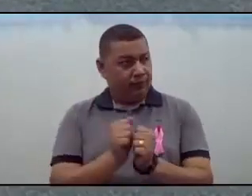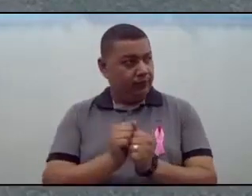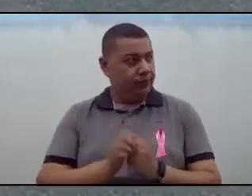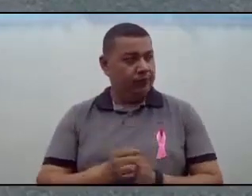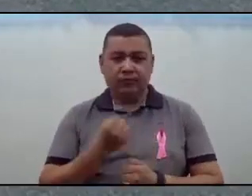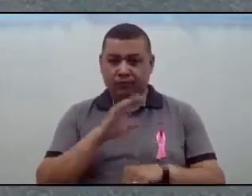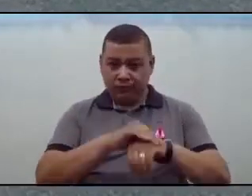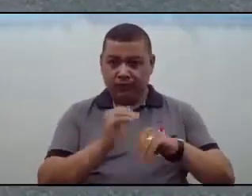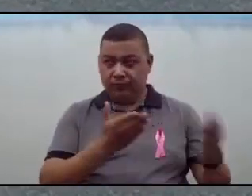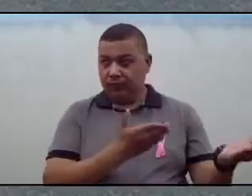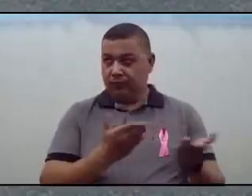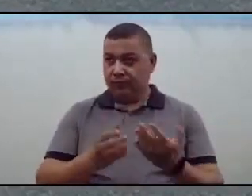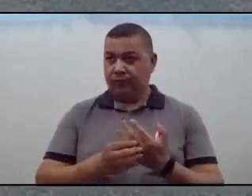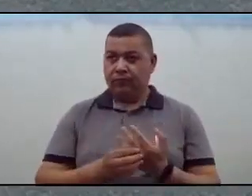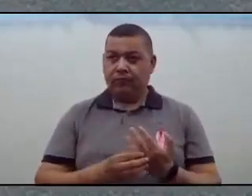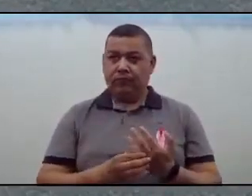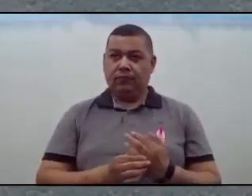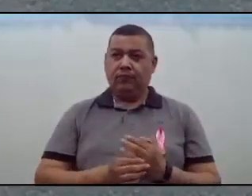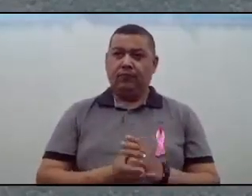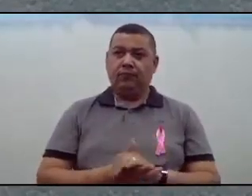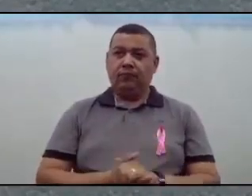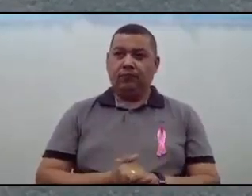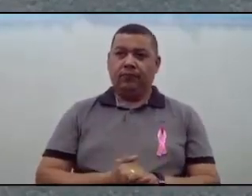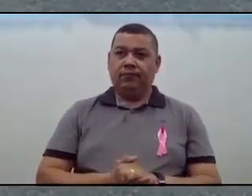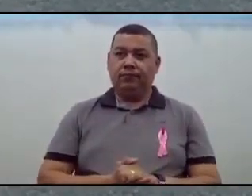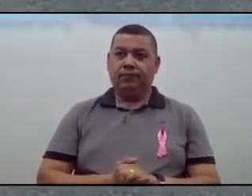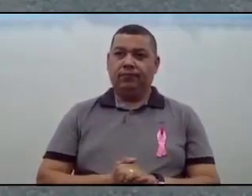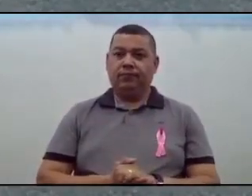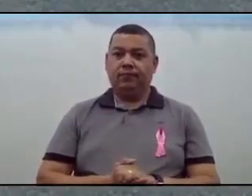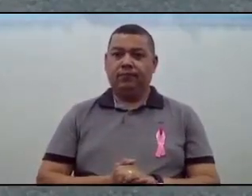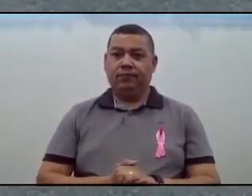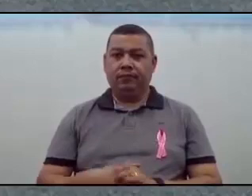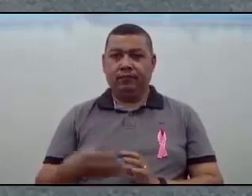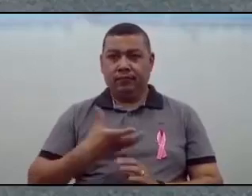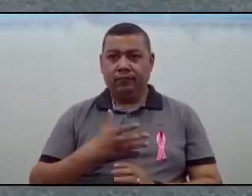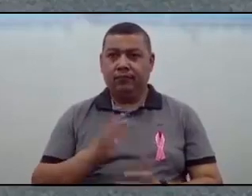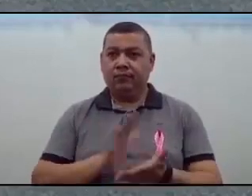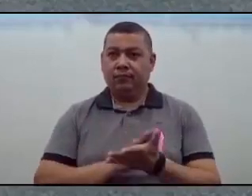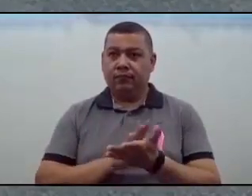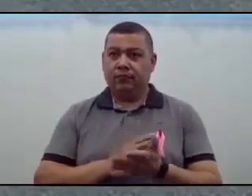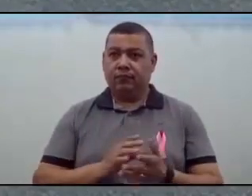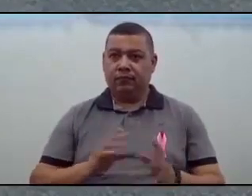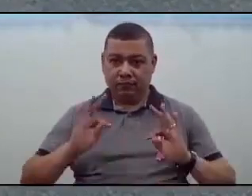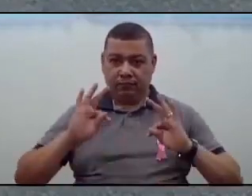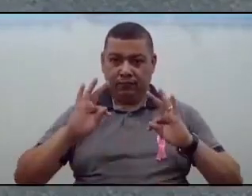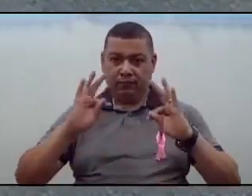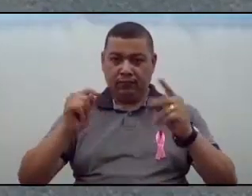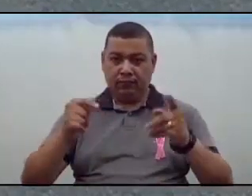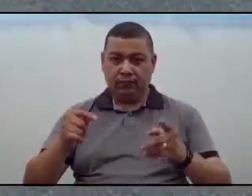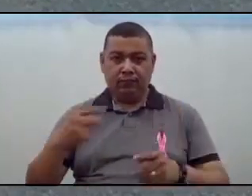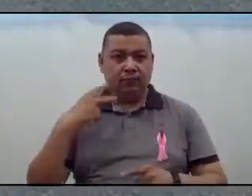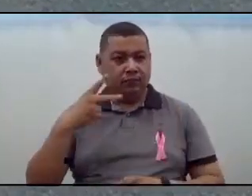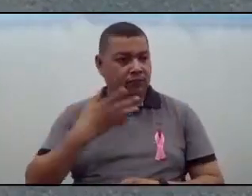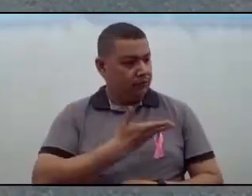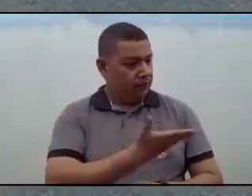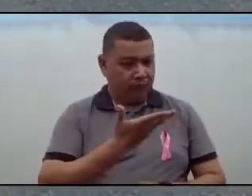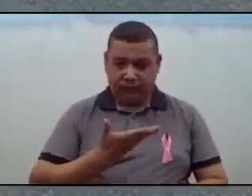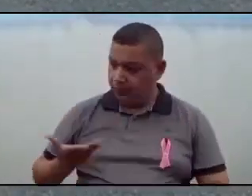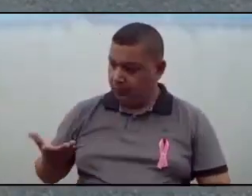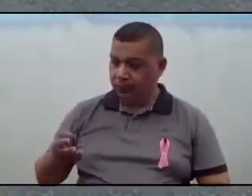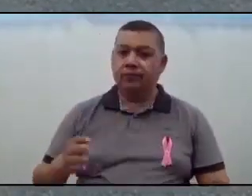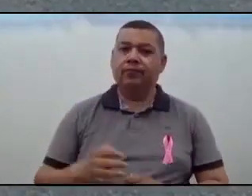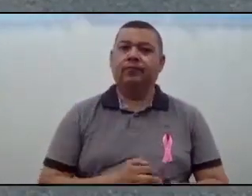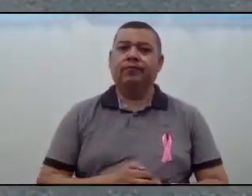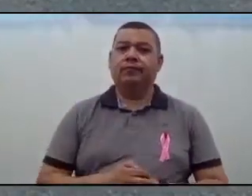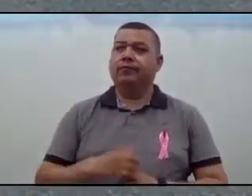sempre, Gideon. E aqui eu queria também parabenizar a todos os nossos pares aqui, os vereadores do município de Cacoal,